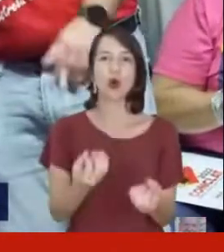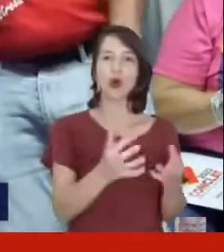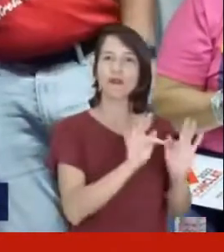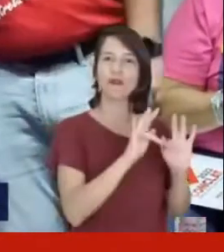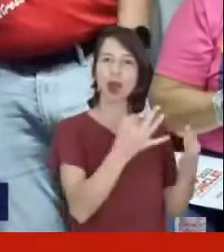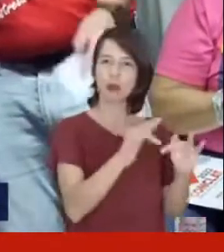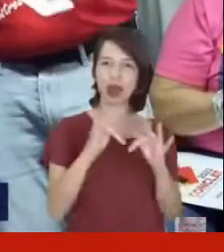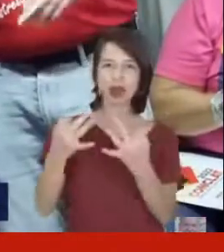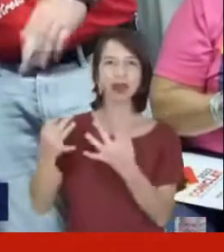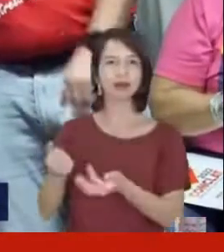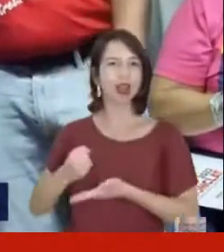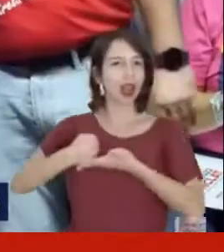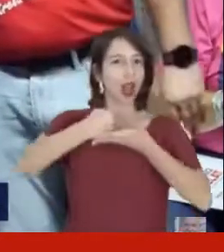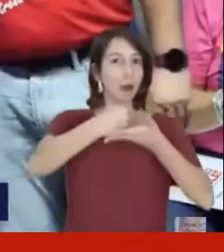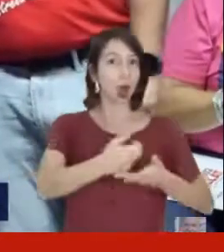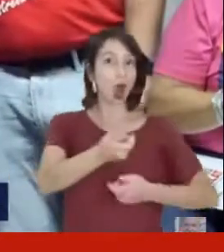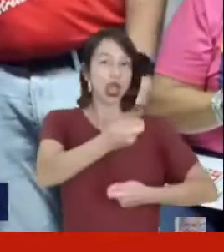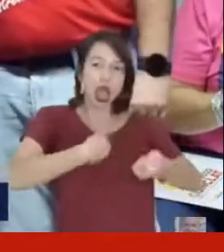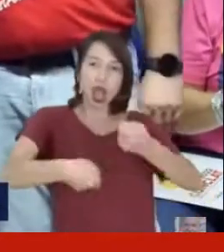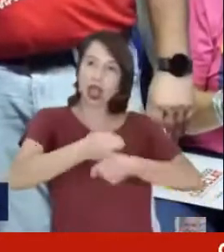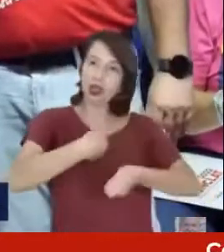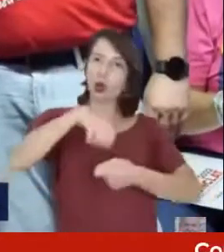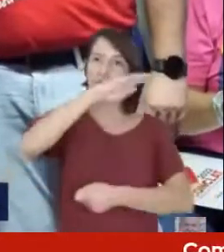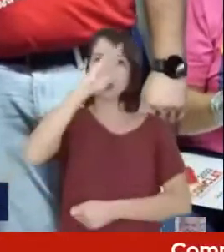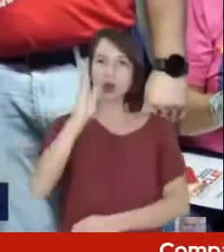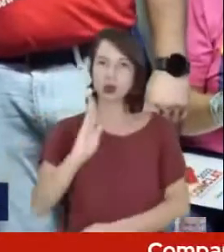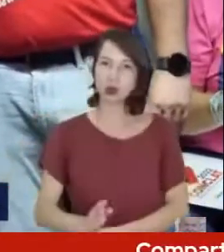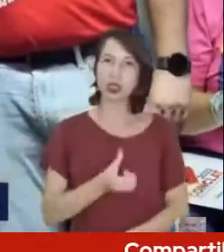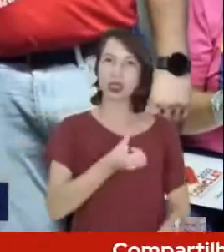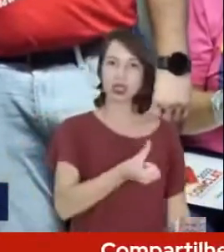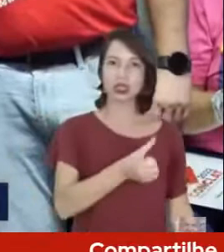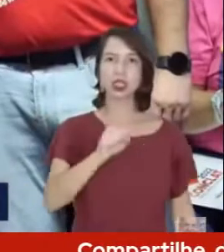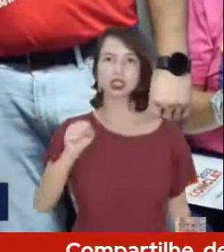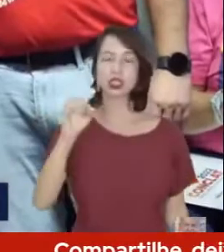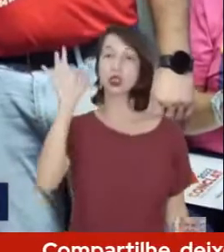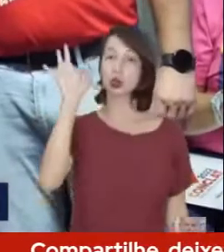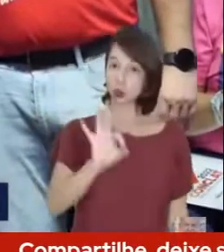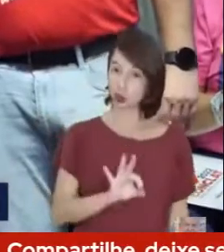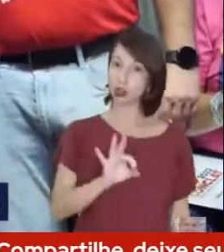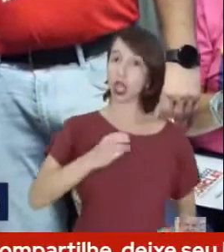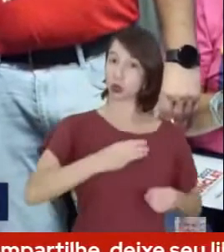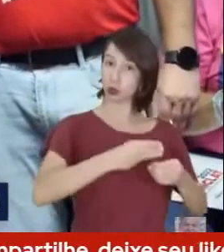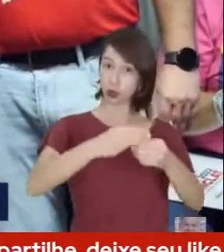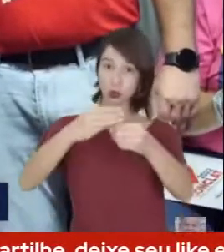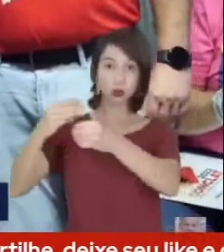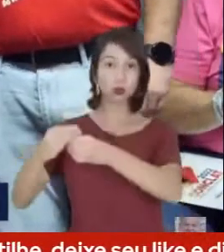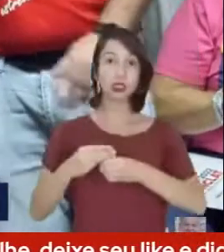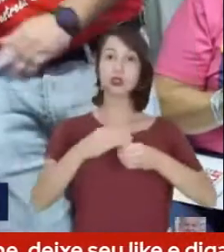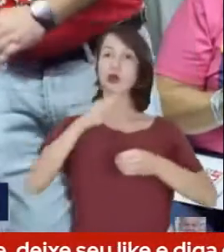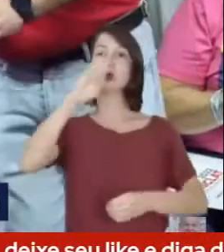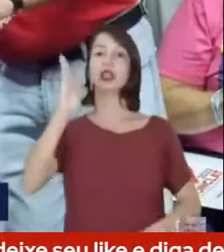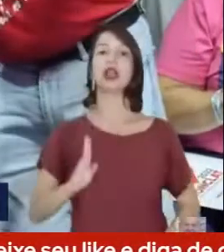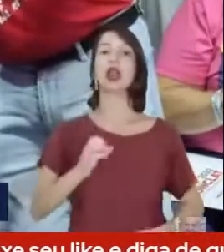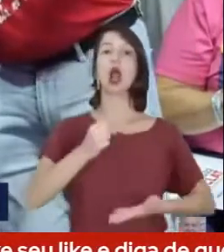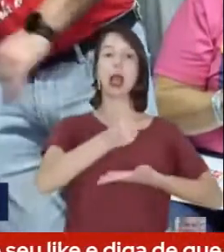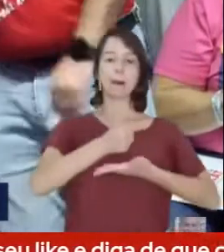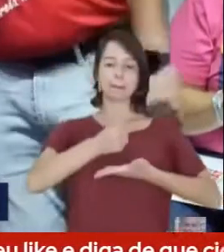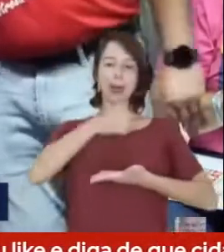68% dos municípios brasileiros, a base econômica é a agricultura familiar, segundo o